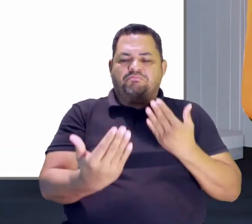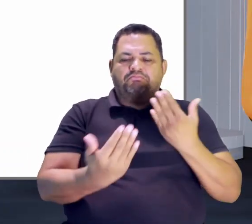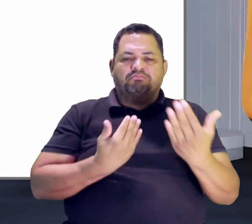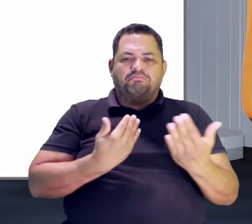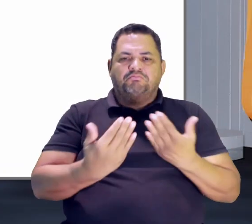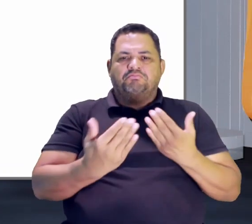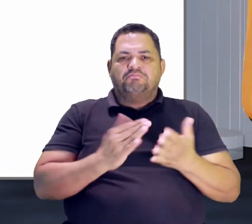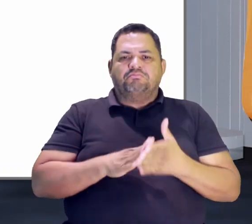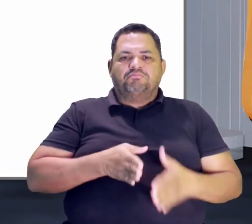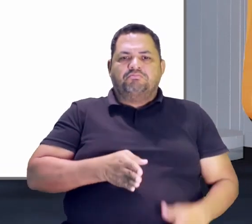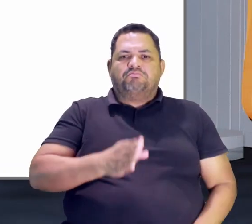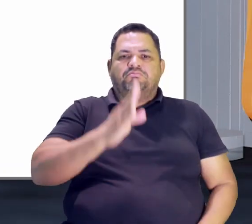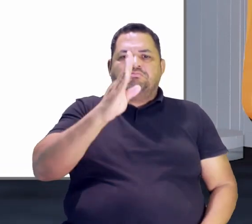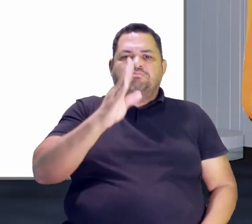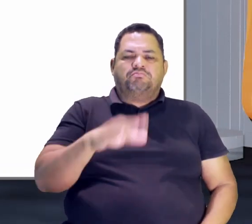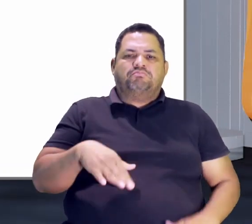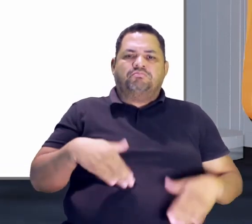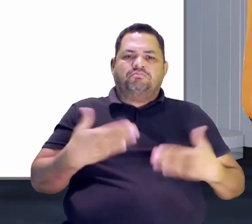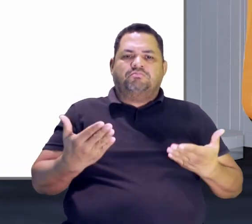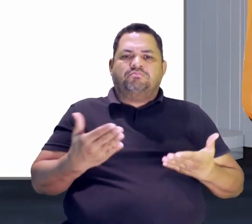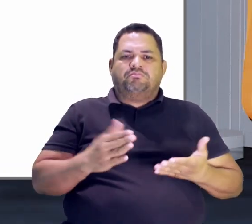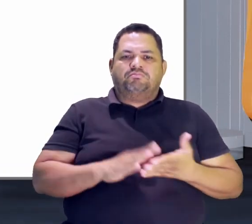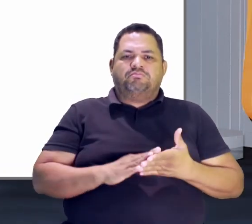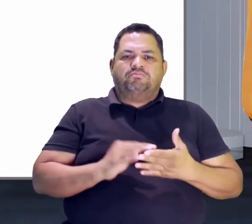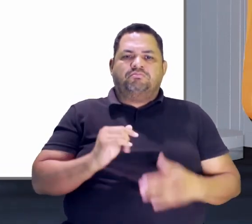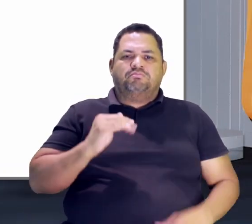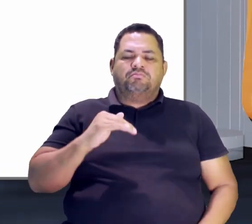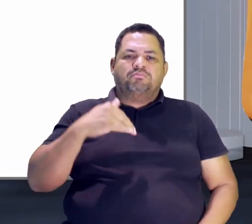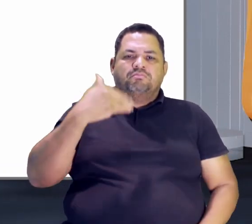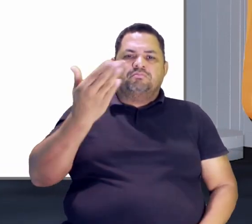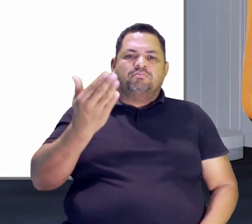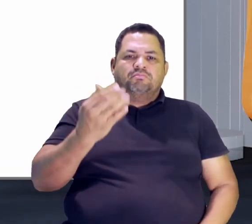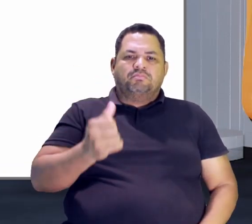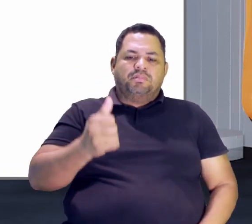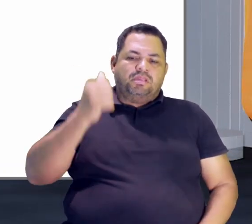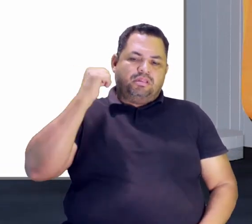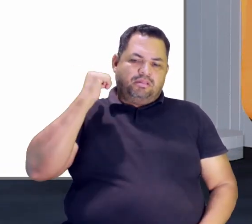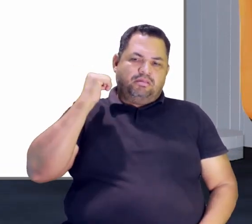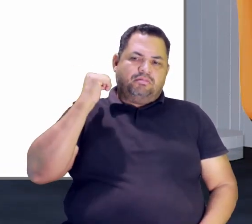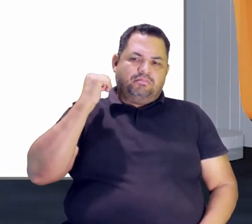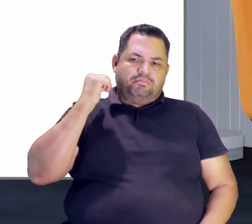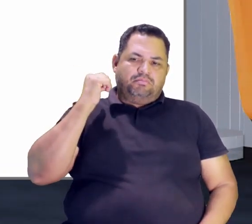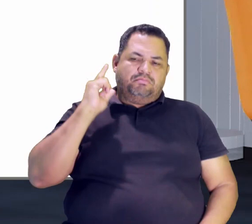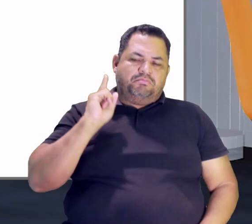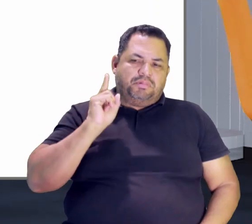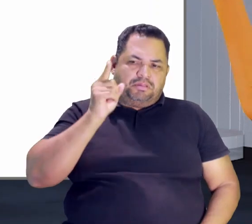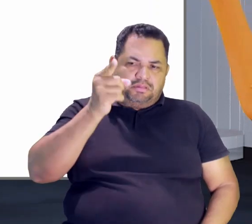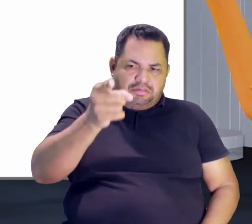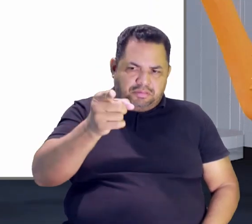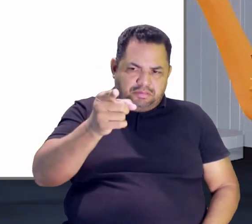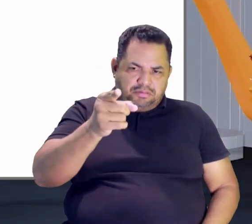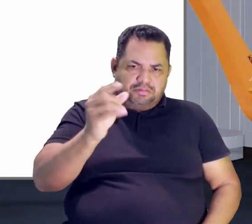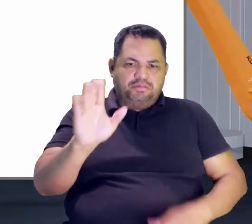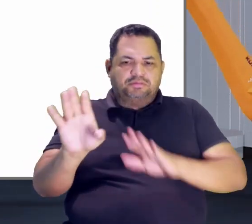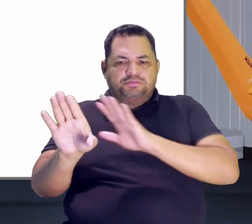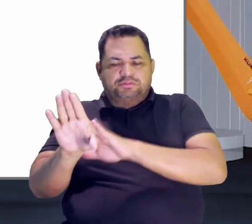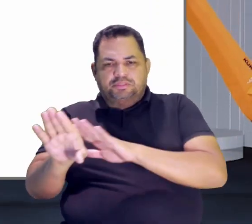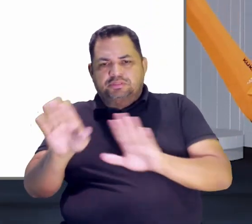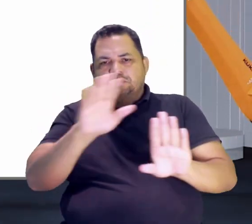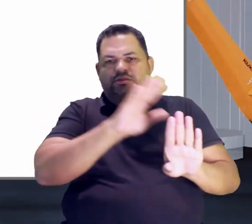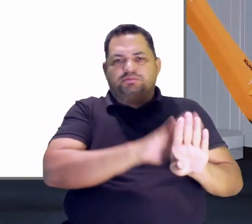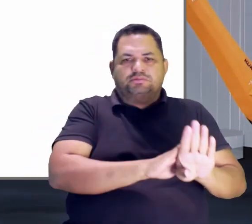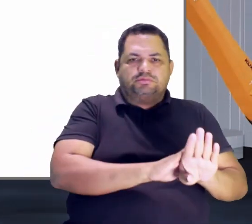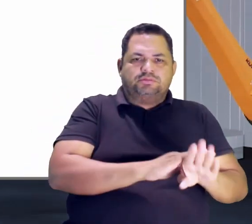direção é a estrada. Agora, o sentido foi para lá. Não, foi para cá, certo? Foi para a direita, foi para a